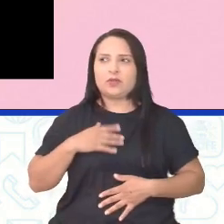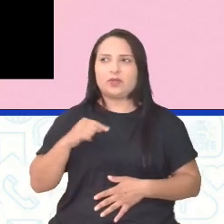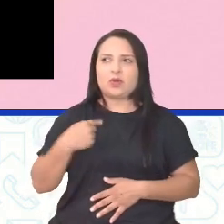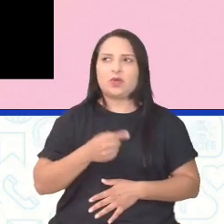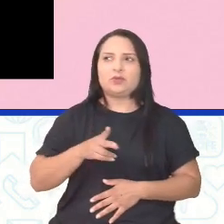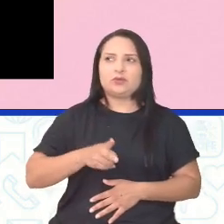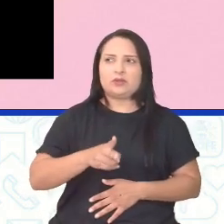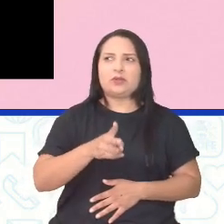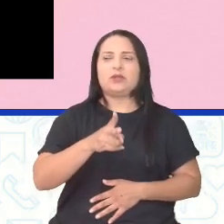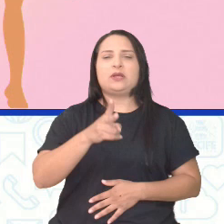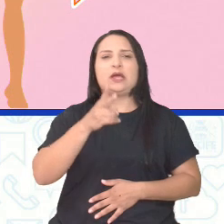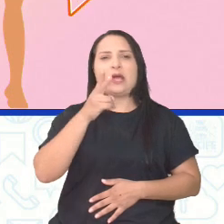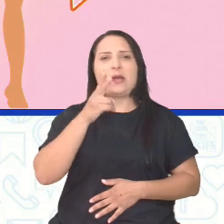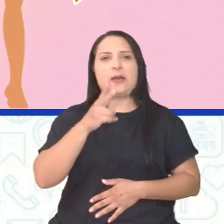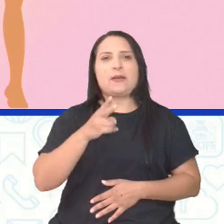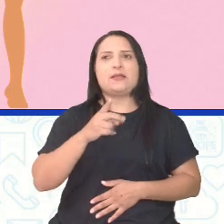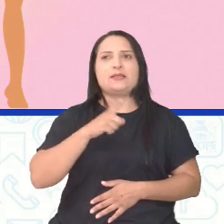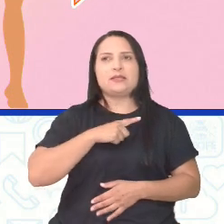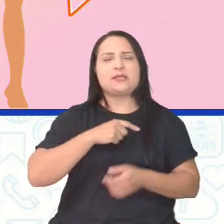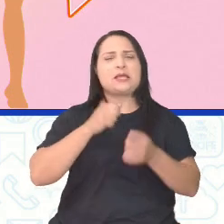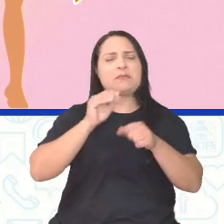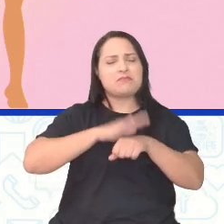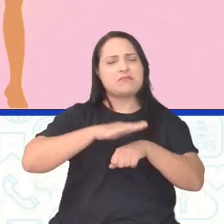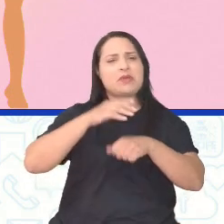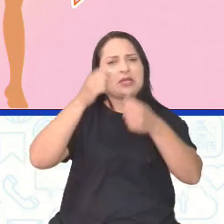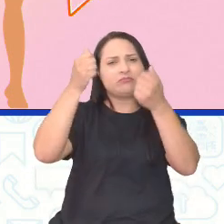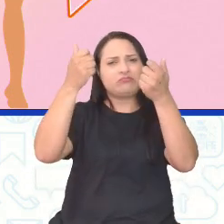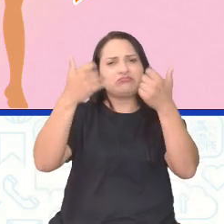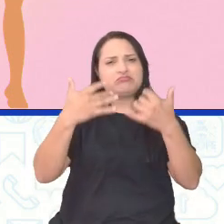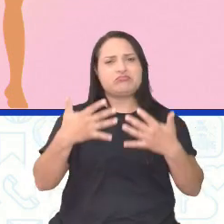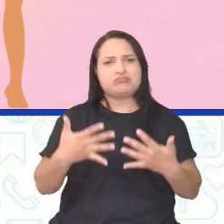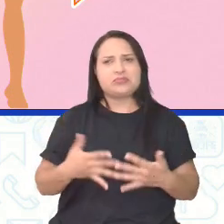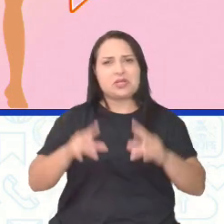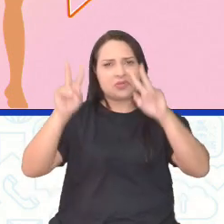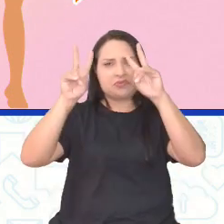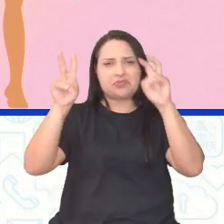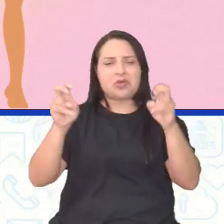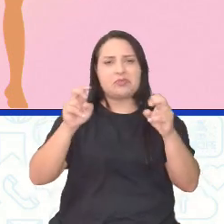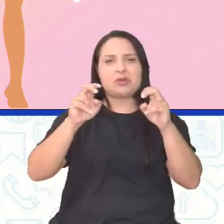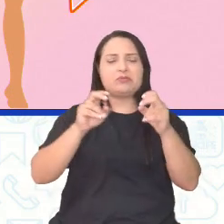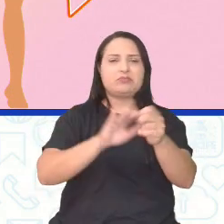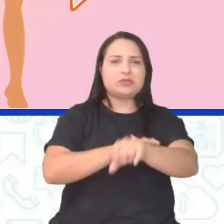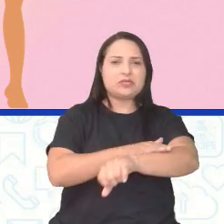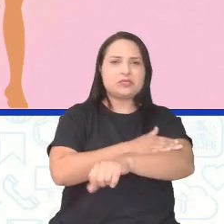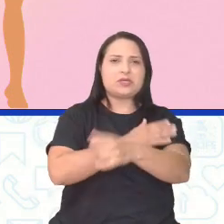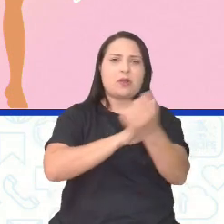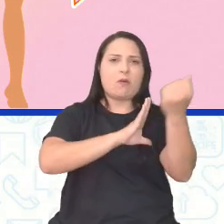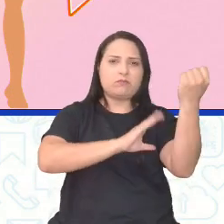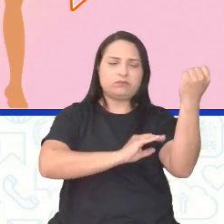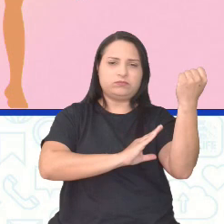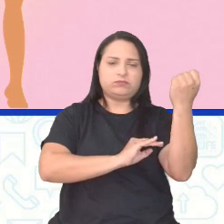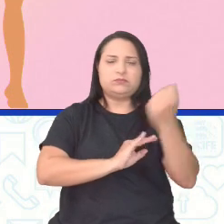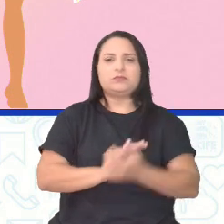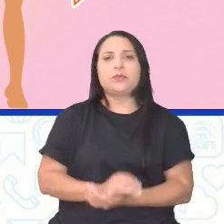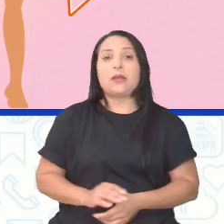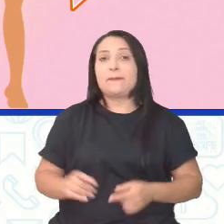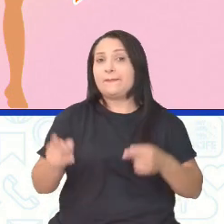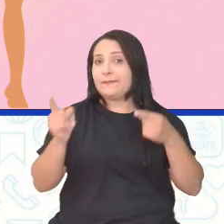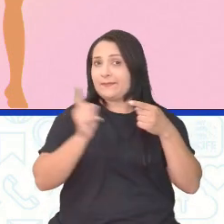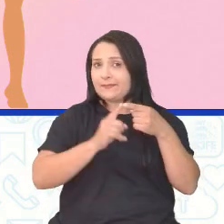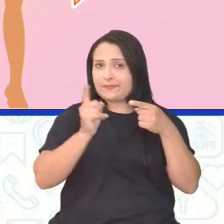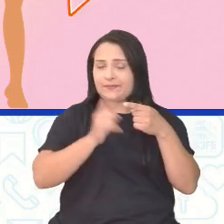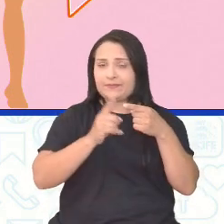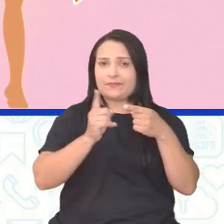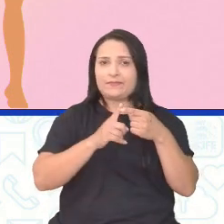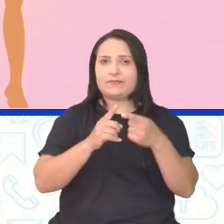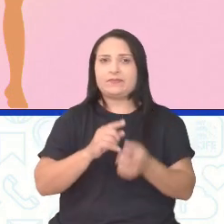tem mais informação sobre o tecido muscular. Aqui eu trouxe algumas curiosidades sobre o tecido muscular. Primeiro, é o